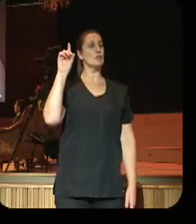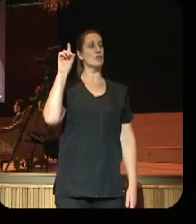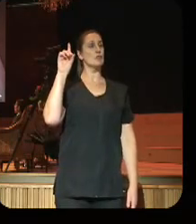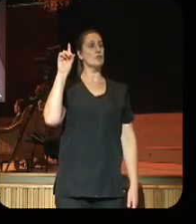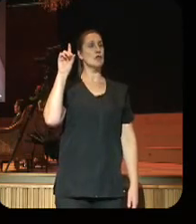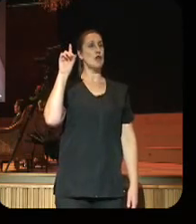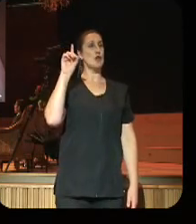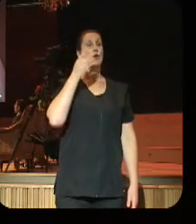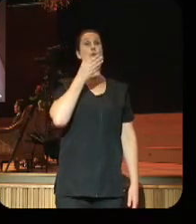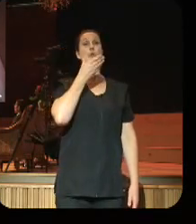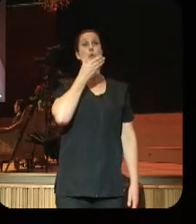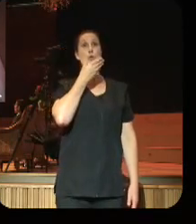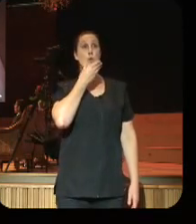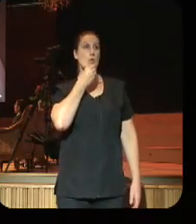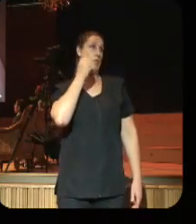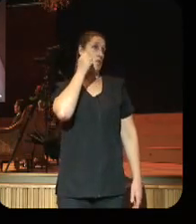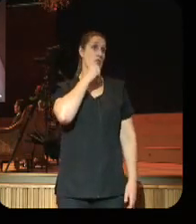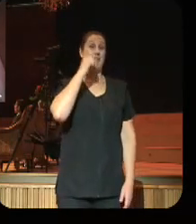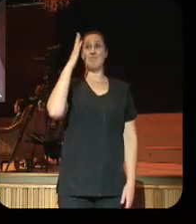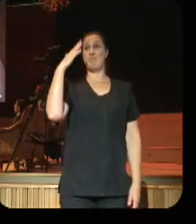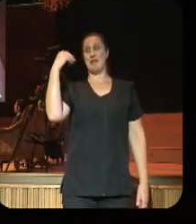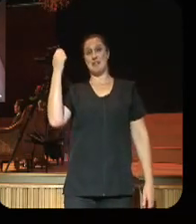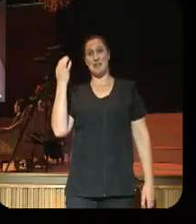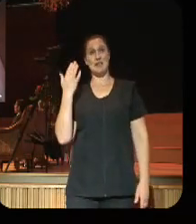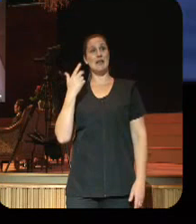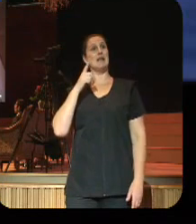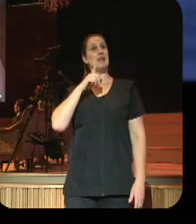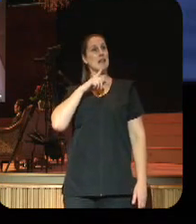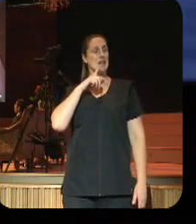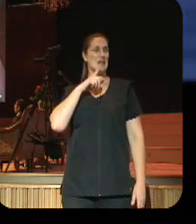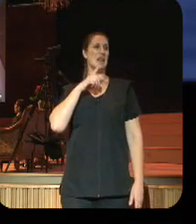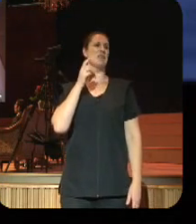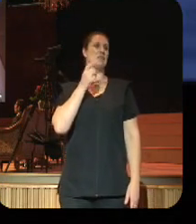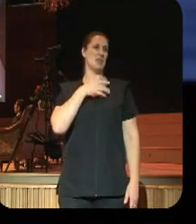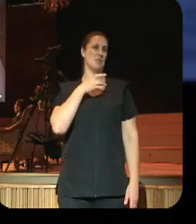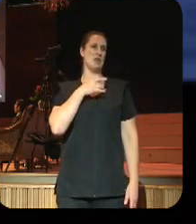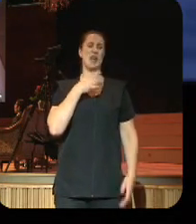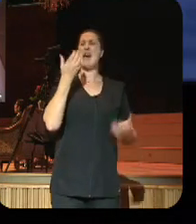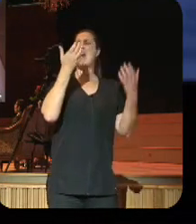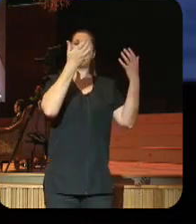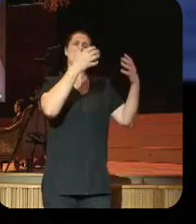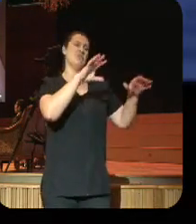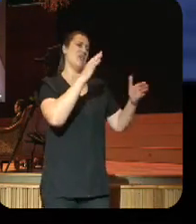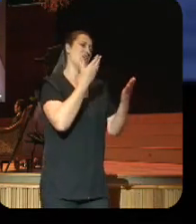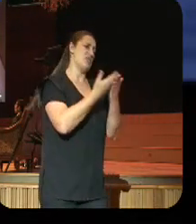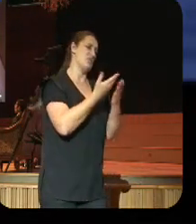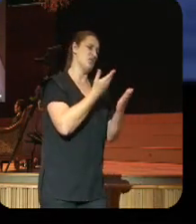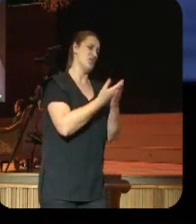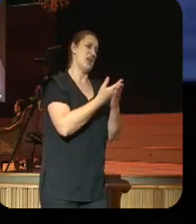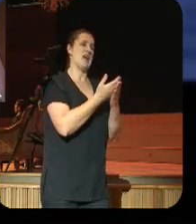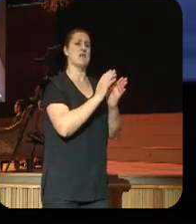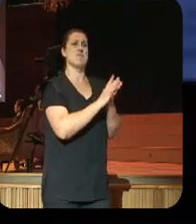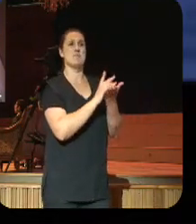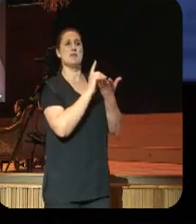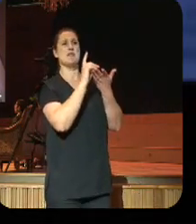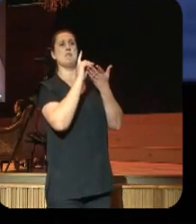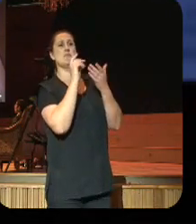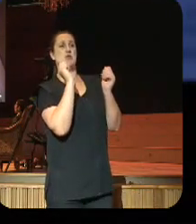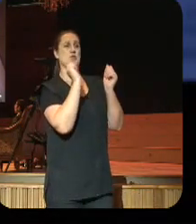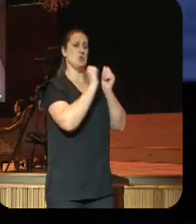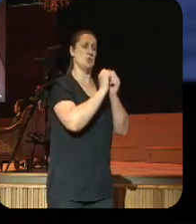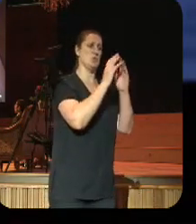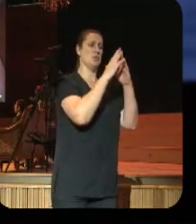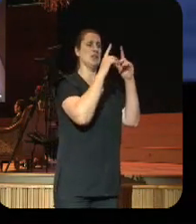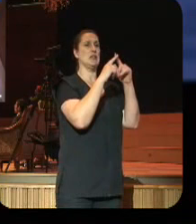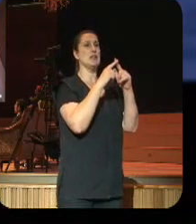O brasileiro, de modo geral, ele pode não querer estudar a Bíblia, não pode não querer participar de uma igreja, nada